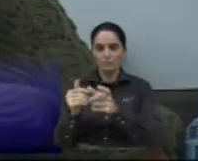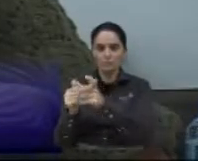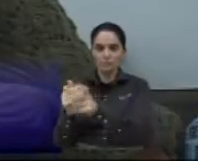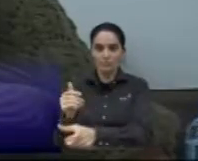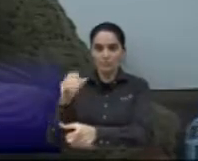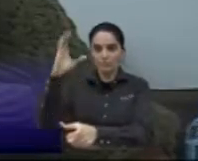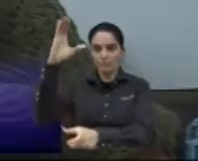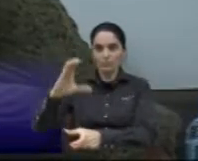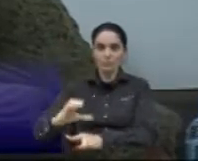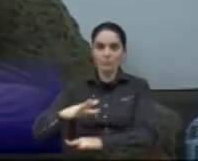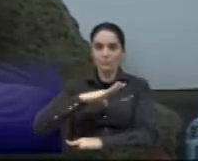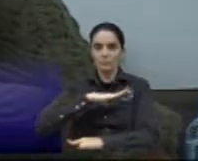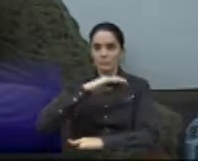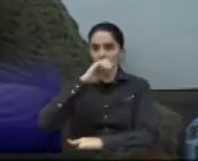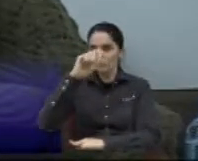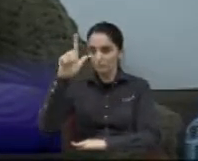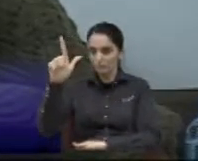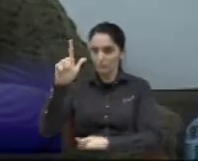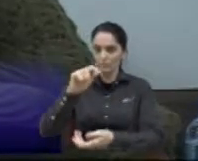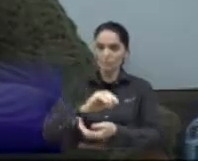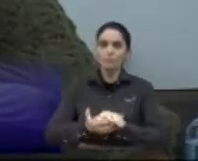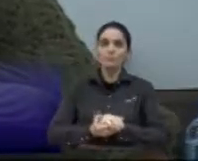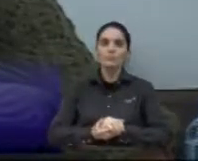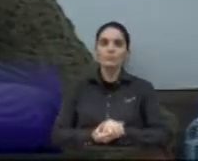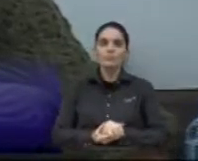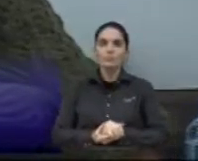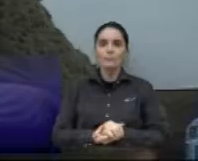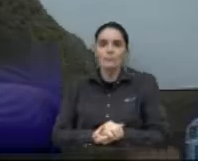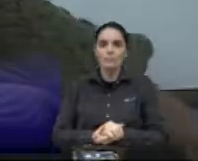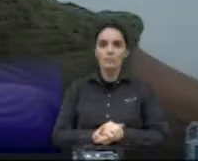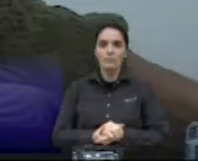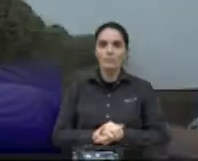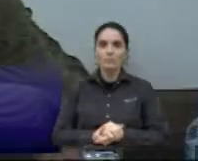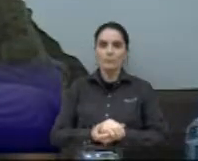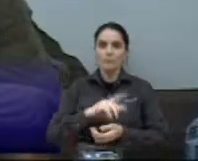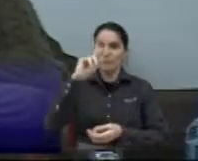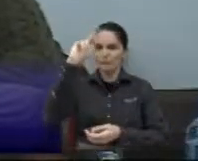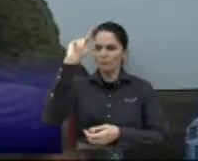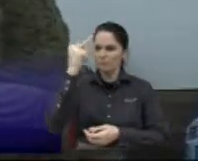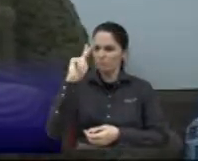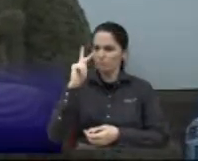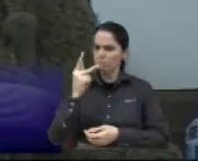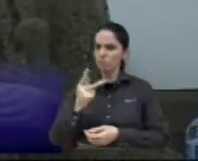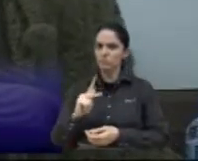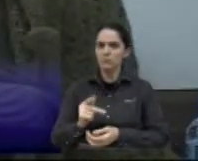cidadão limeirense, que vivemos dizendo que é a maior honra que tem essa casa.